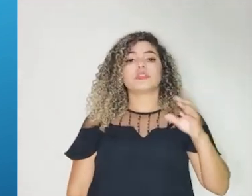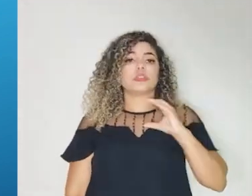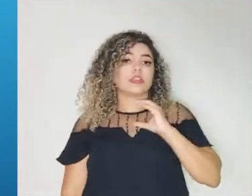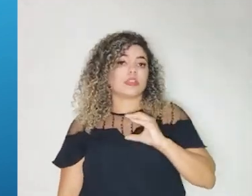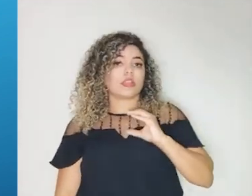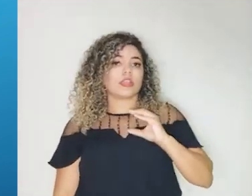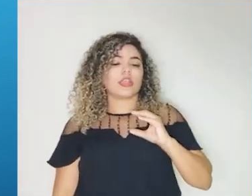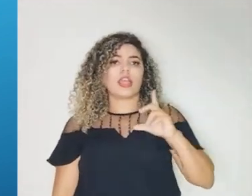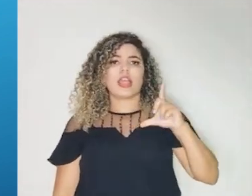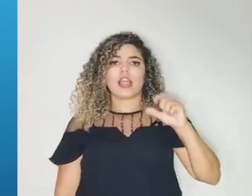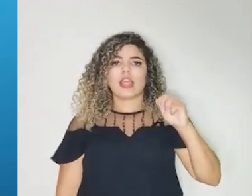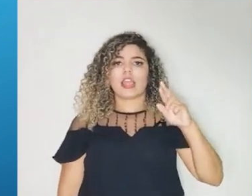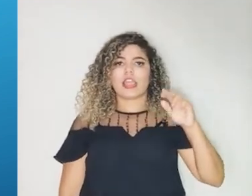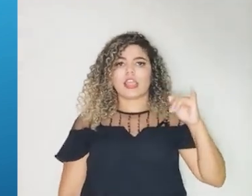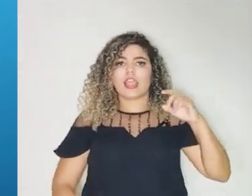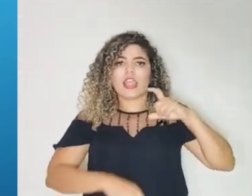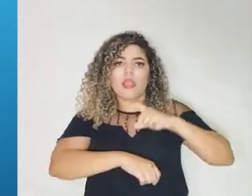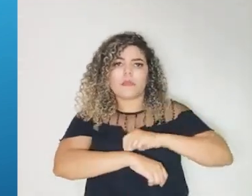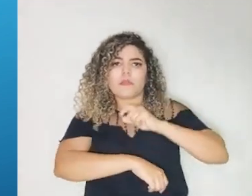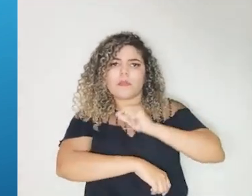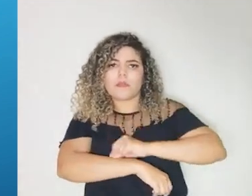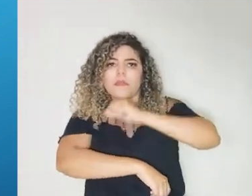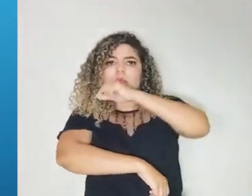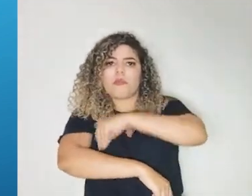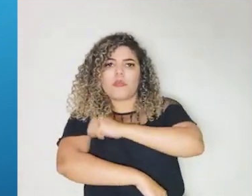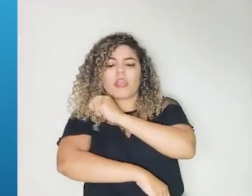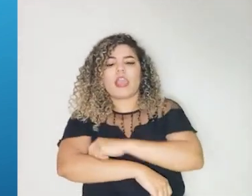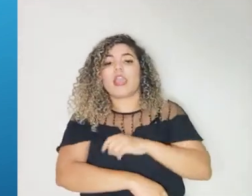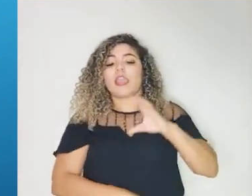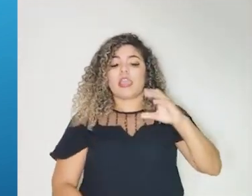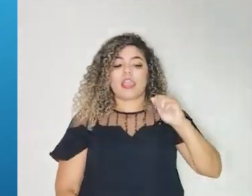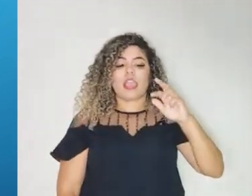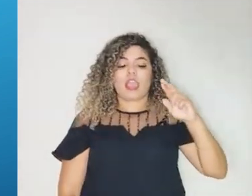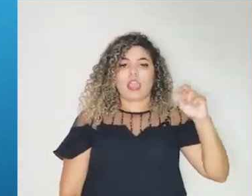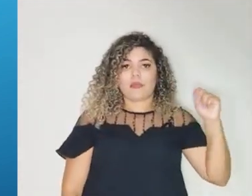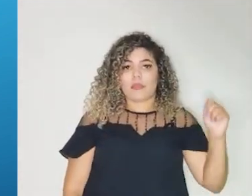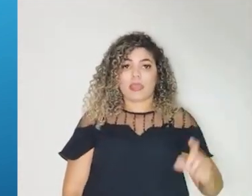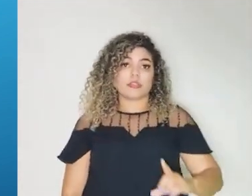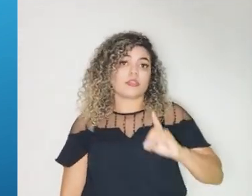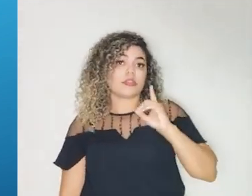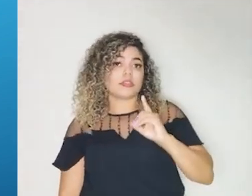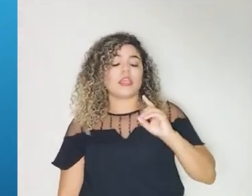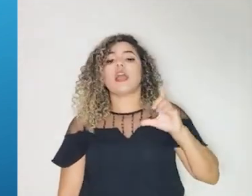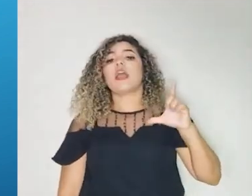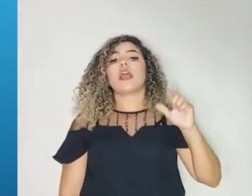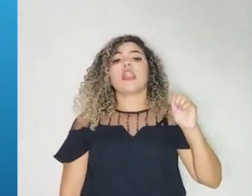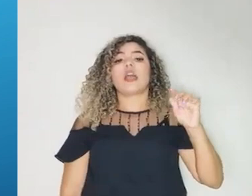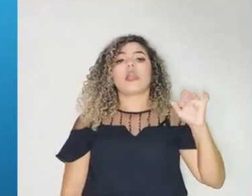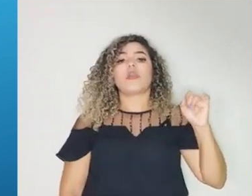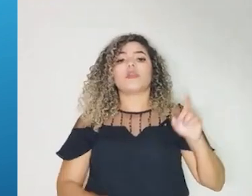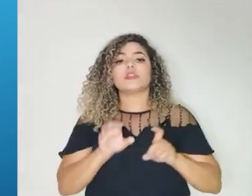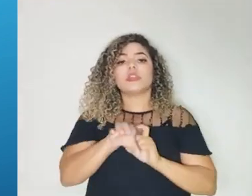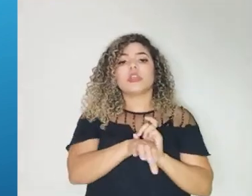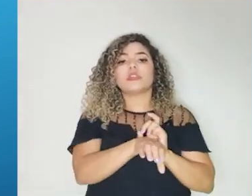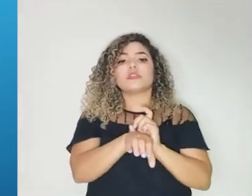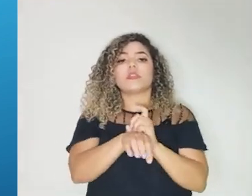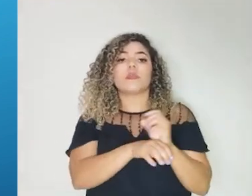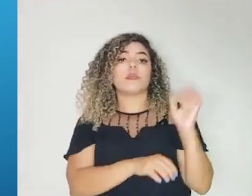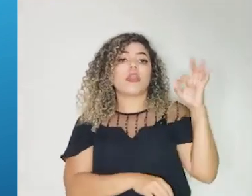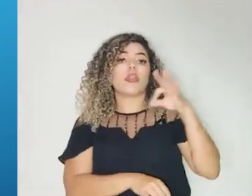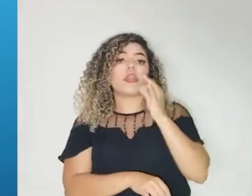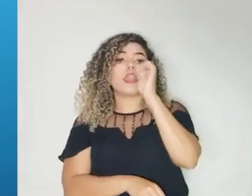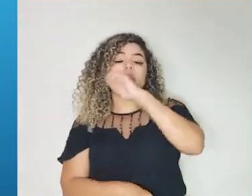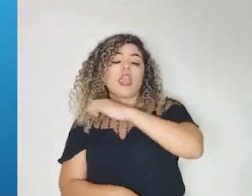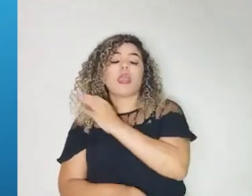C. Lacraia, pulga e carrapato. Letra D, lagosta, escorpião e abelha. Ou letra